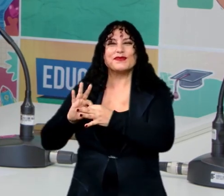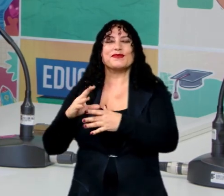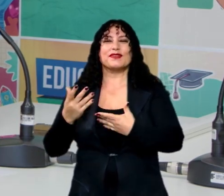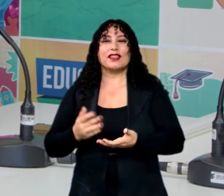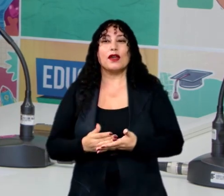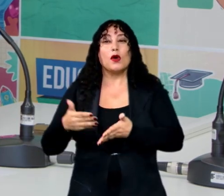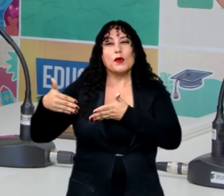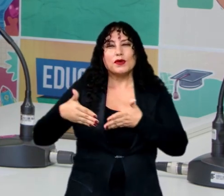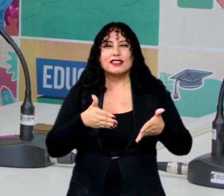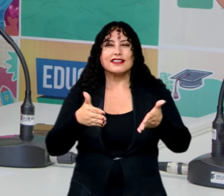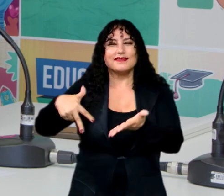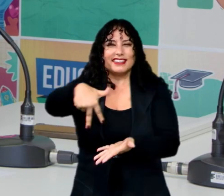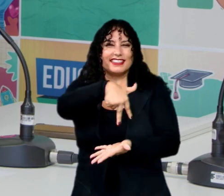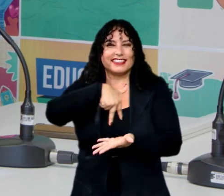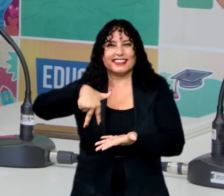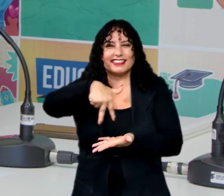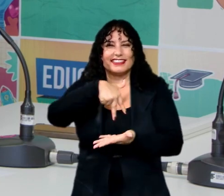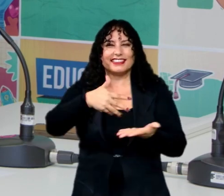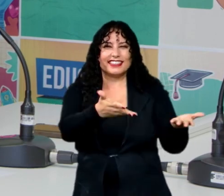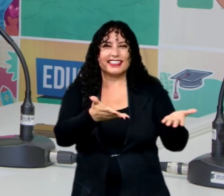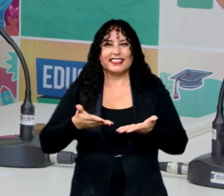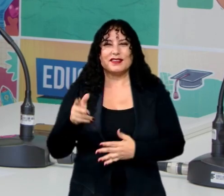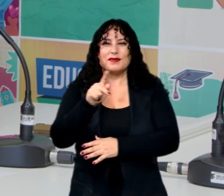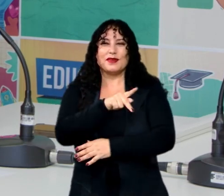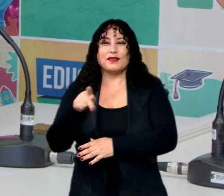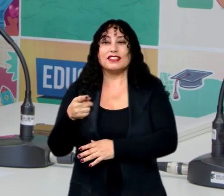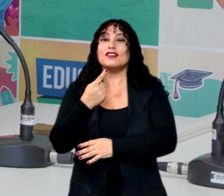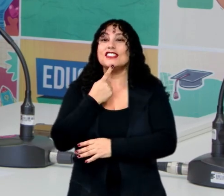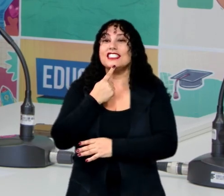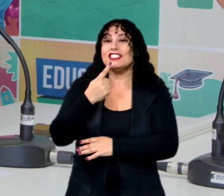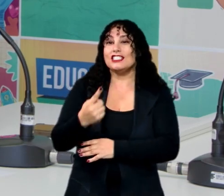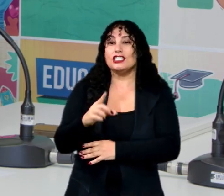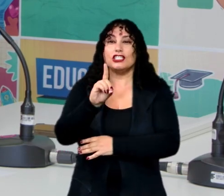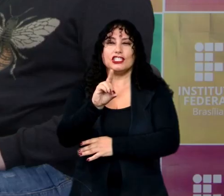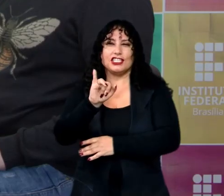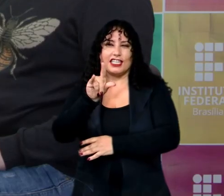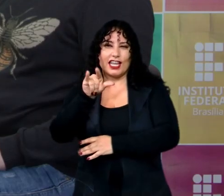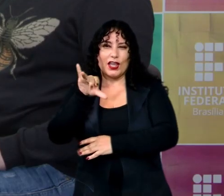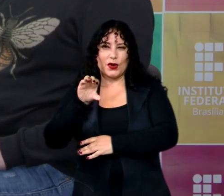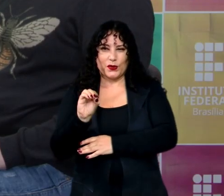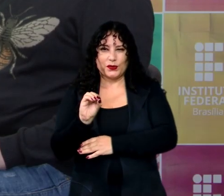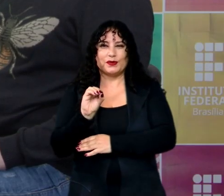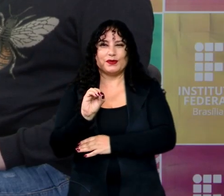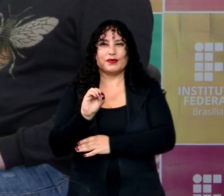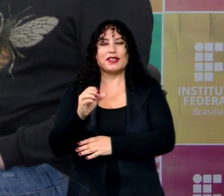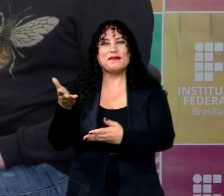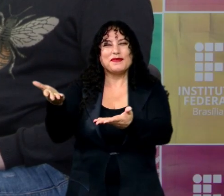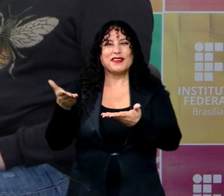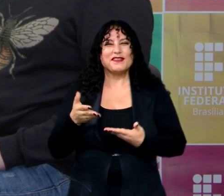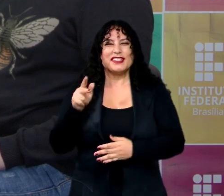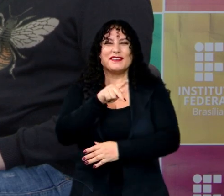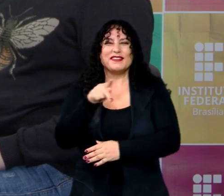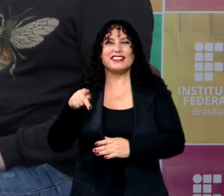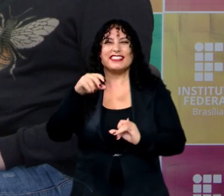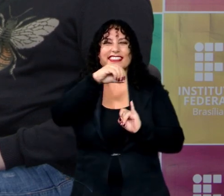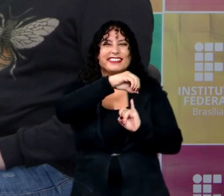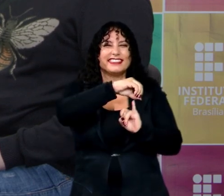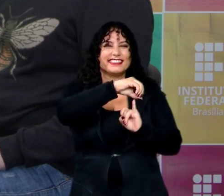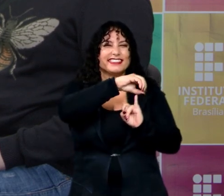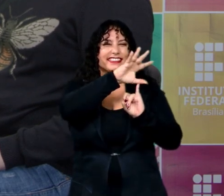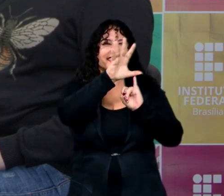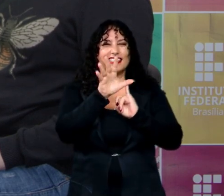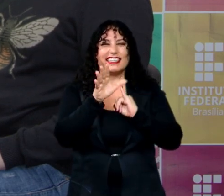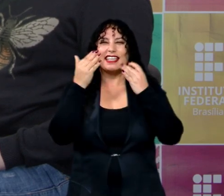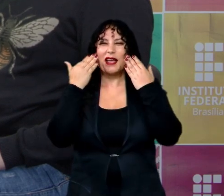os caminhos da dança, nós recebemos hoje o professor Diego Pizarro. Professor, bem-vindo ao Estação IFB. Gostaria que o senhor